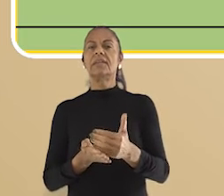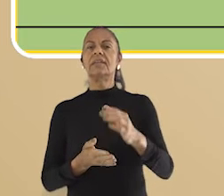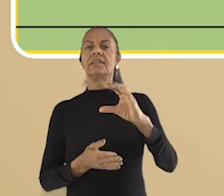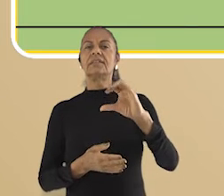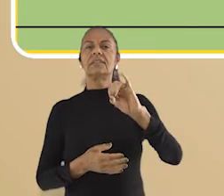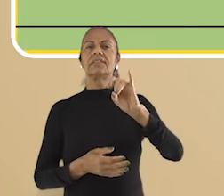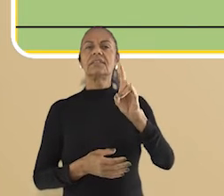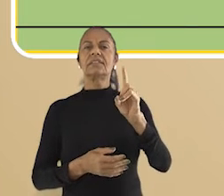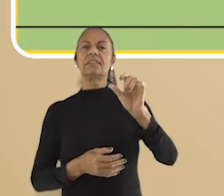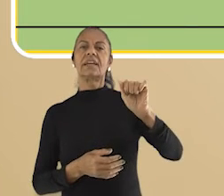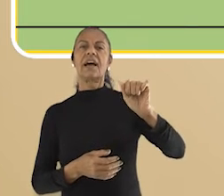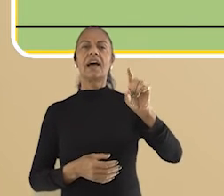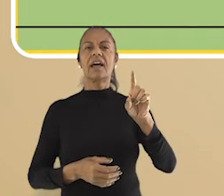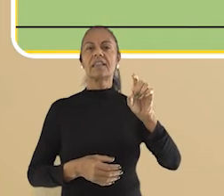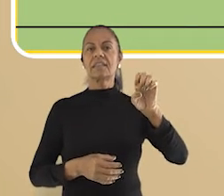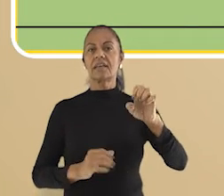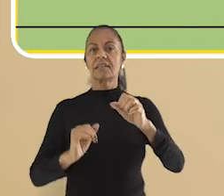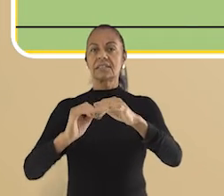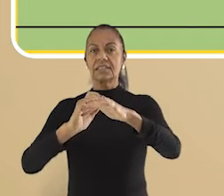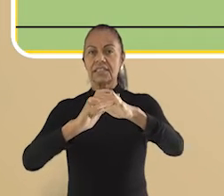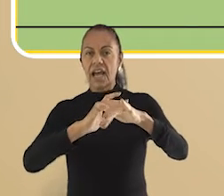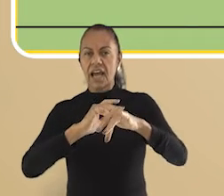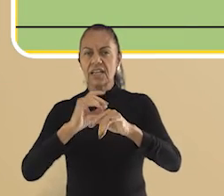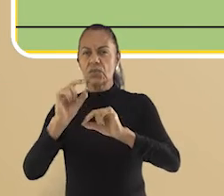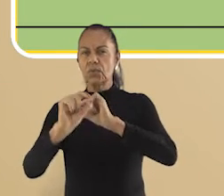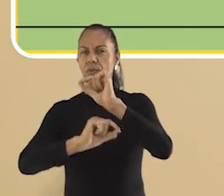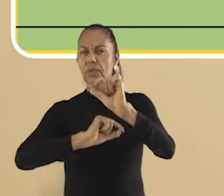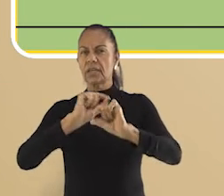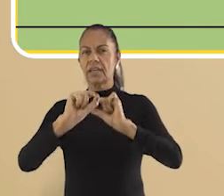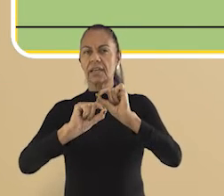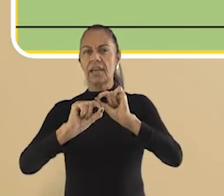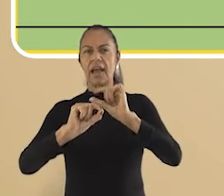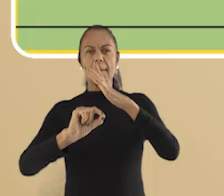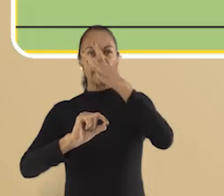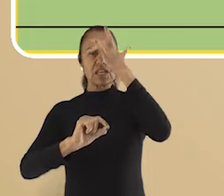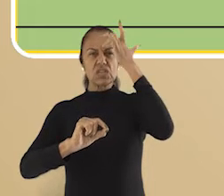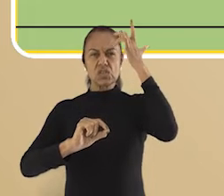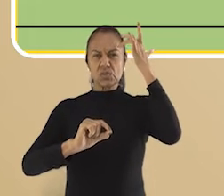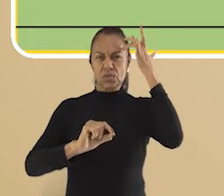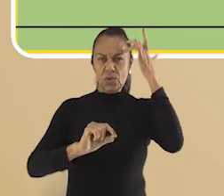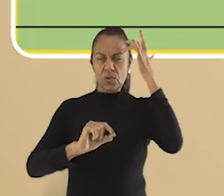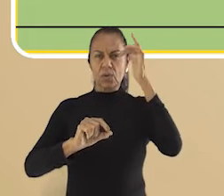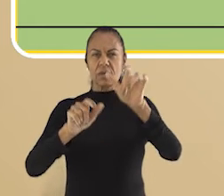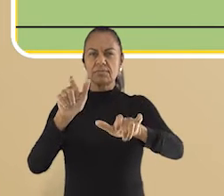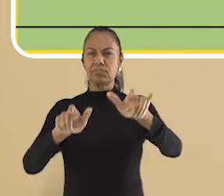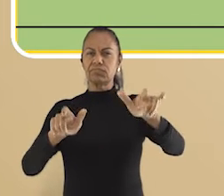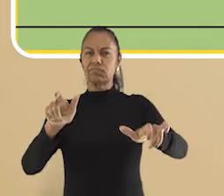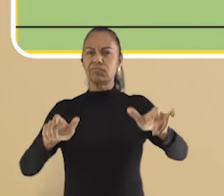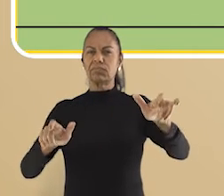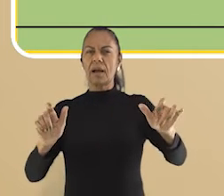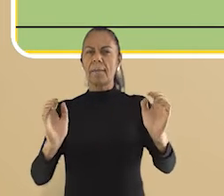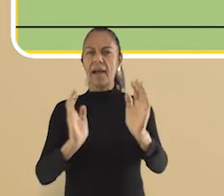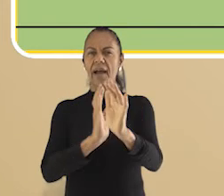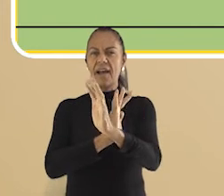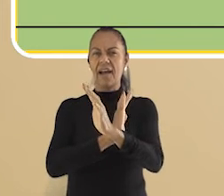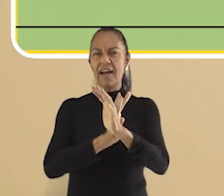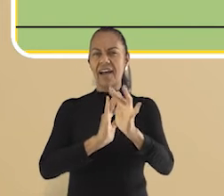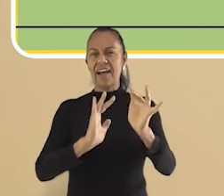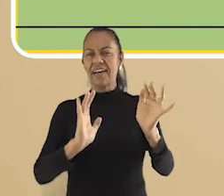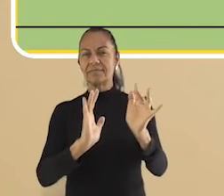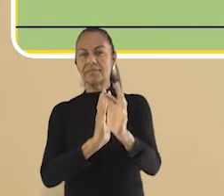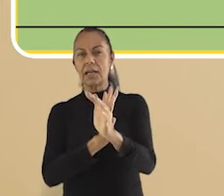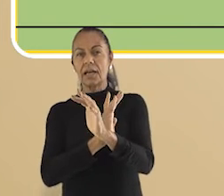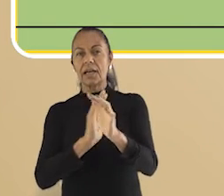cidade. Cidades são aglomerados de pessoas, casas, comércios, é onde